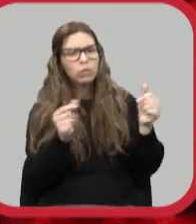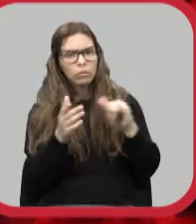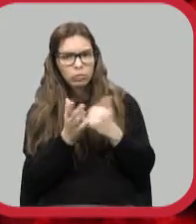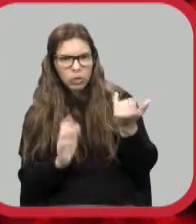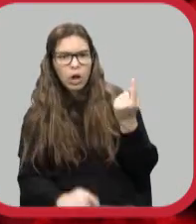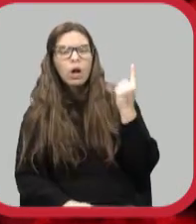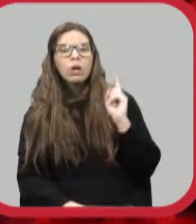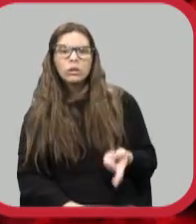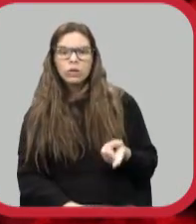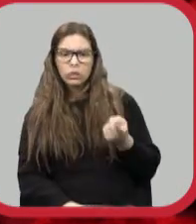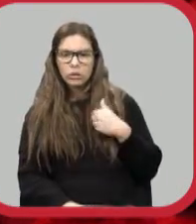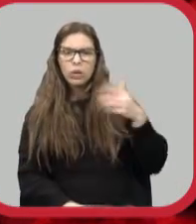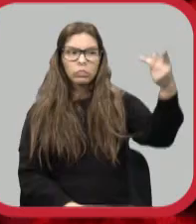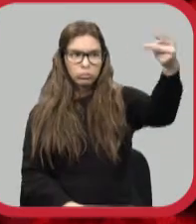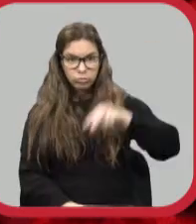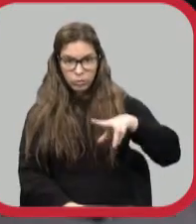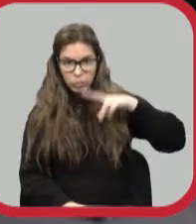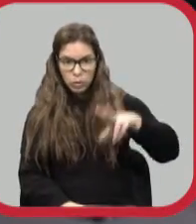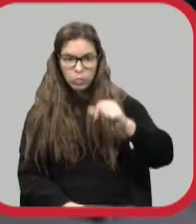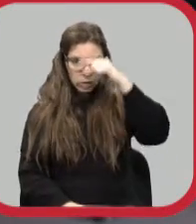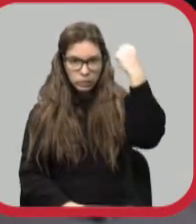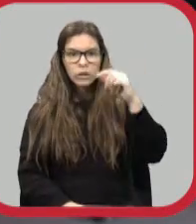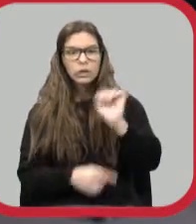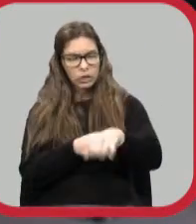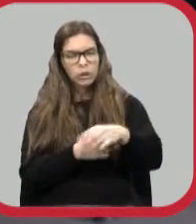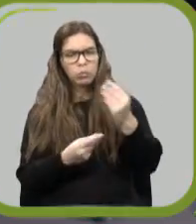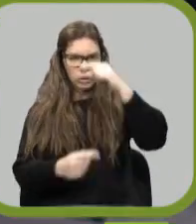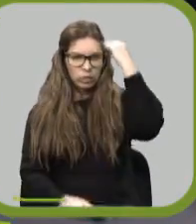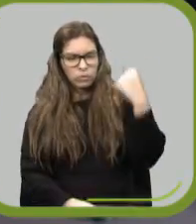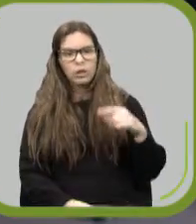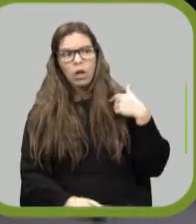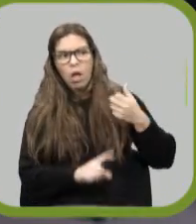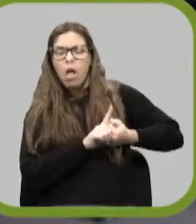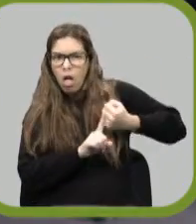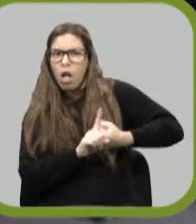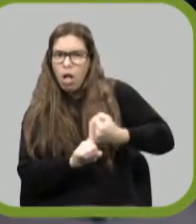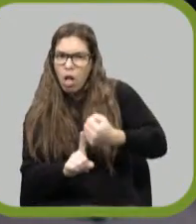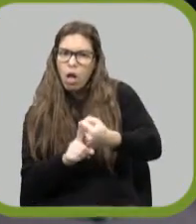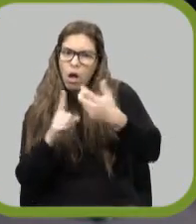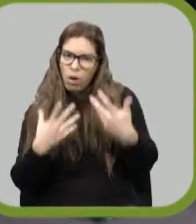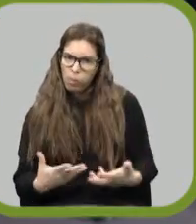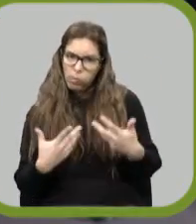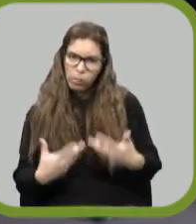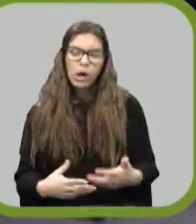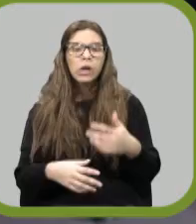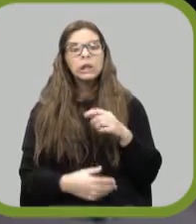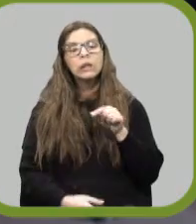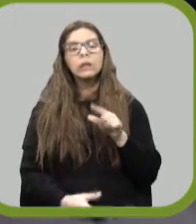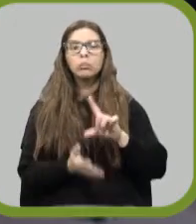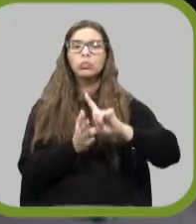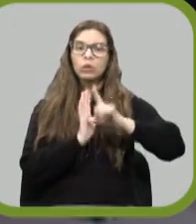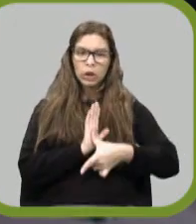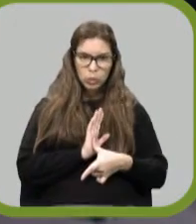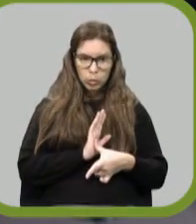resolve? Foi difícil, por exemplo, implementar as chicas cá em Portugal? Foi muito difícil. E tem sido muito difícil, nós ainda estamos nesse processo.